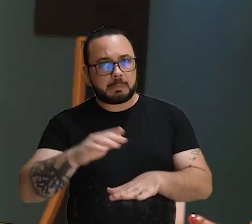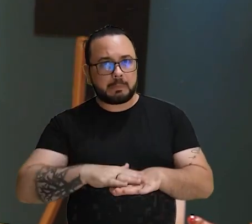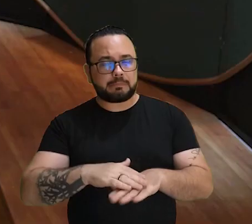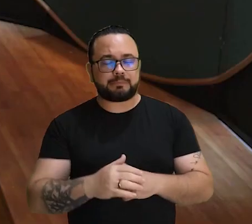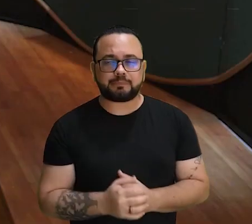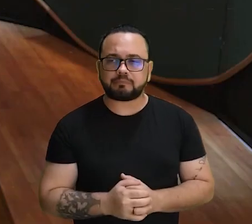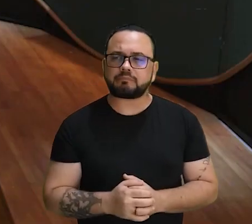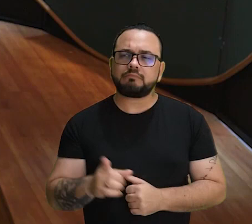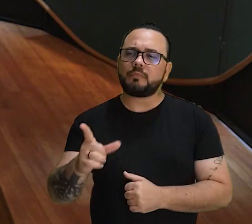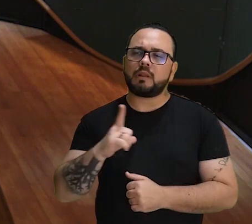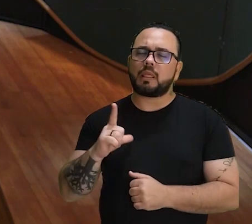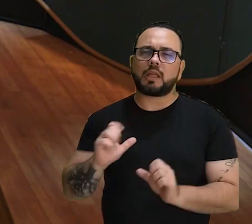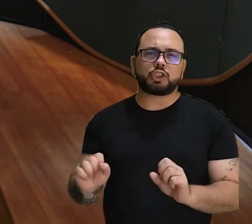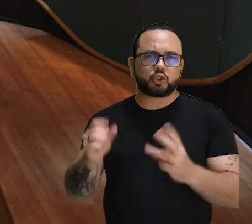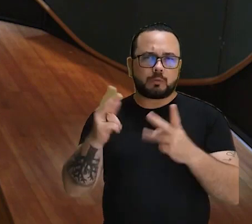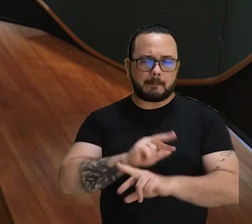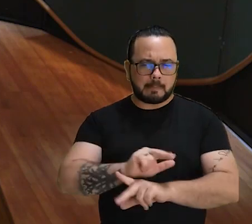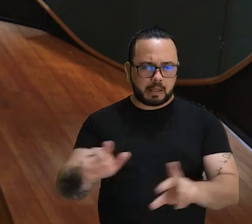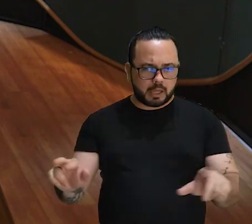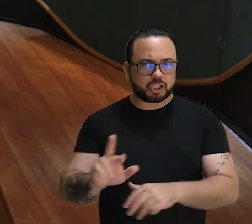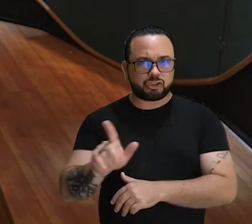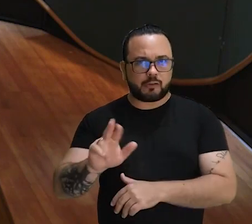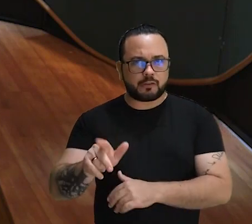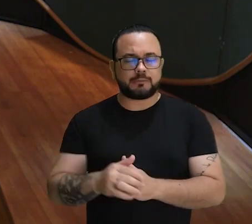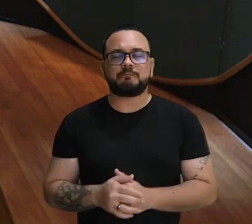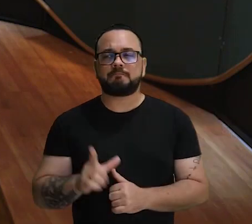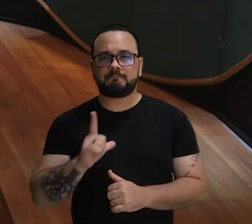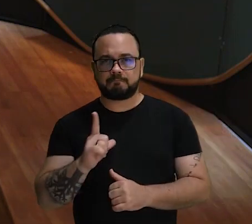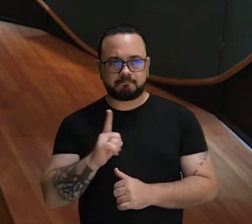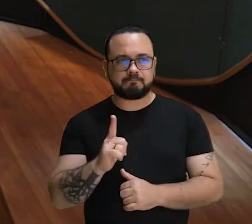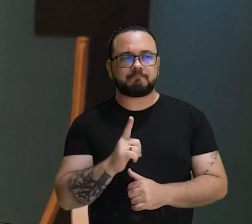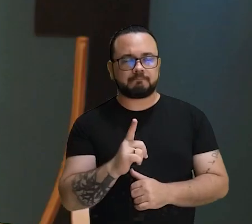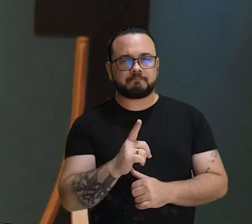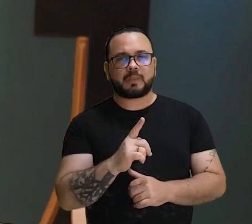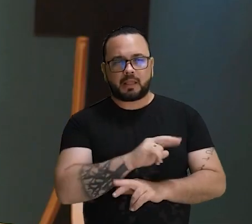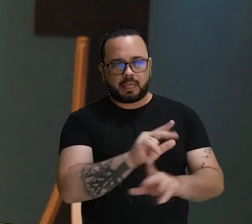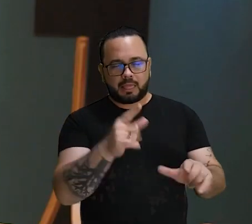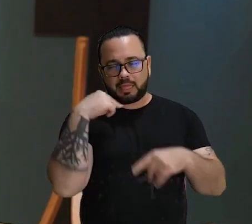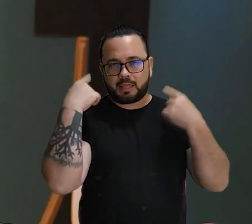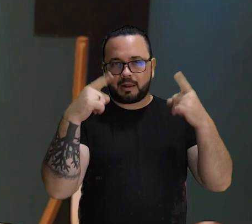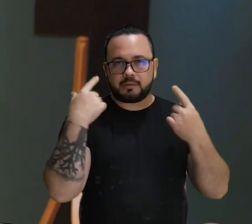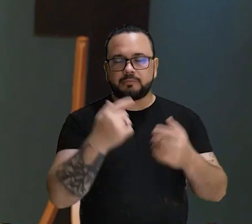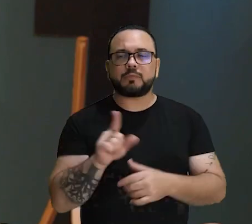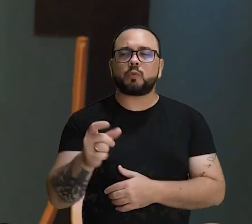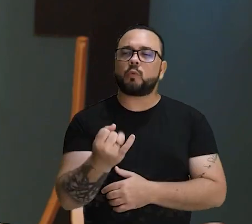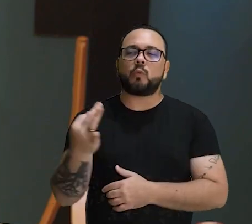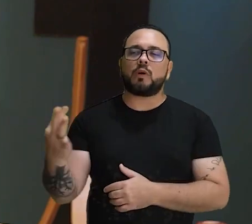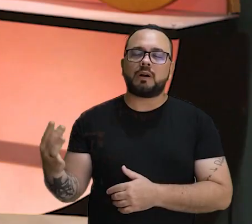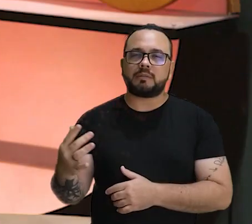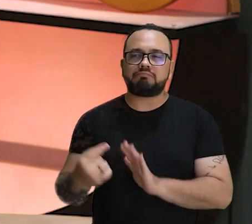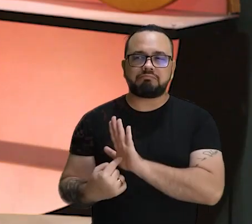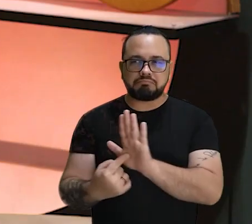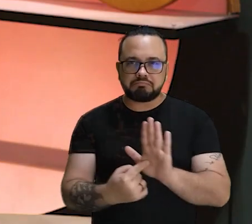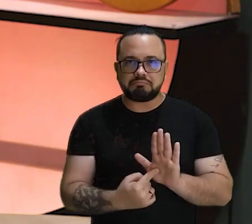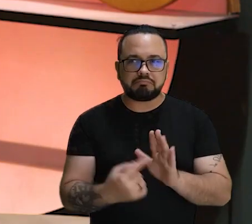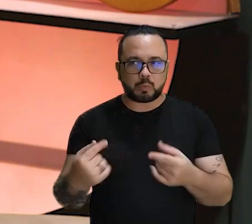né? E você tem vários espetáculos diferentes, né? É, tem um bocado de delírios. Uh-huh. Quantos são no